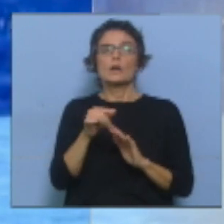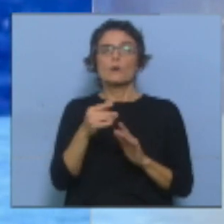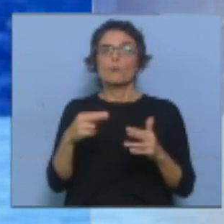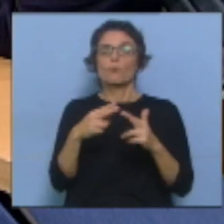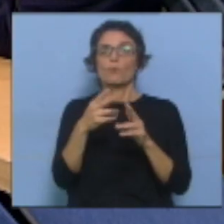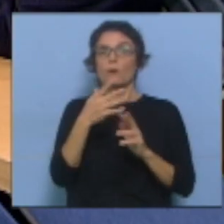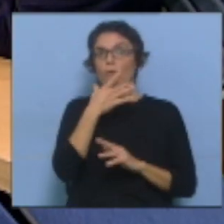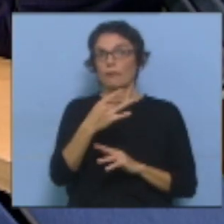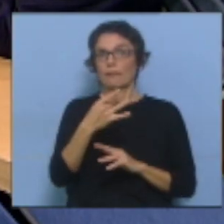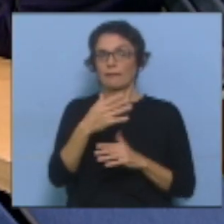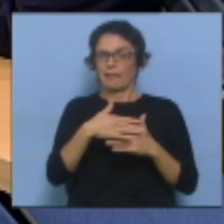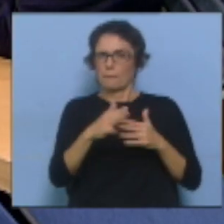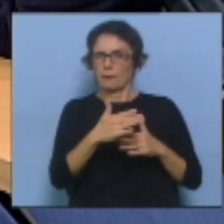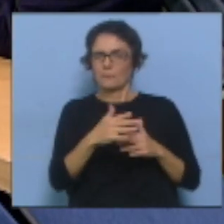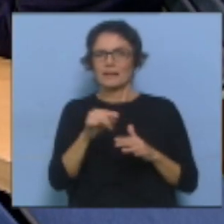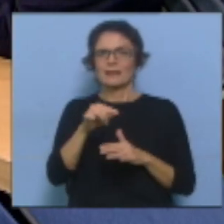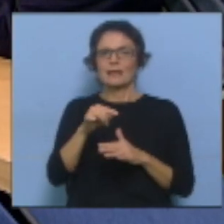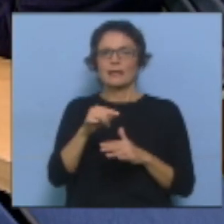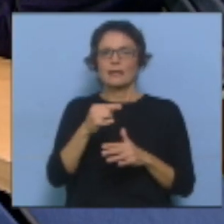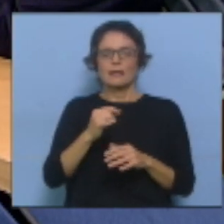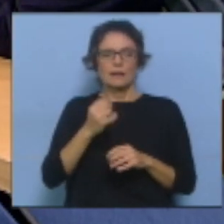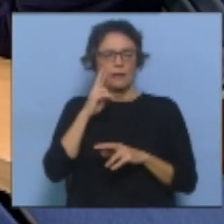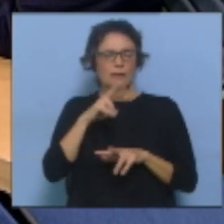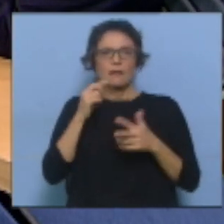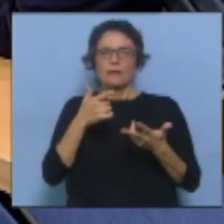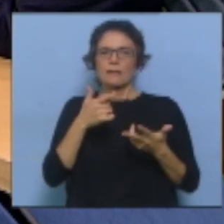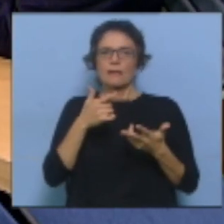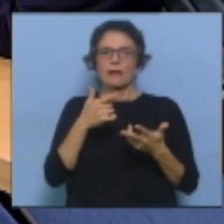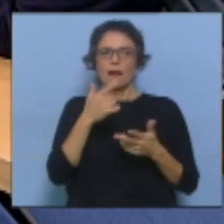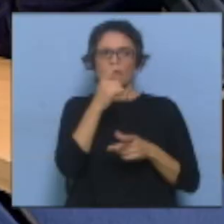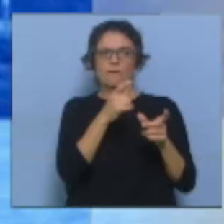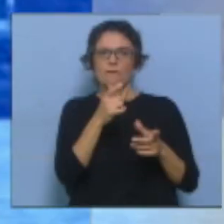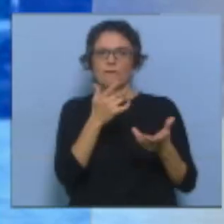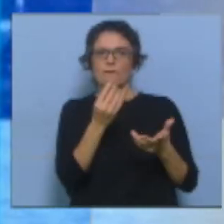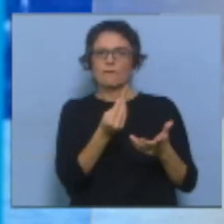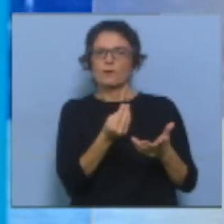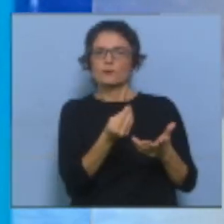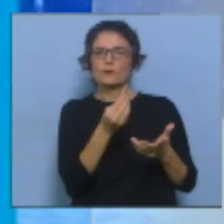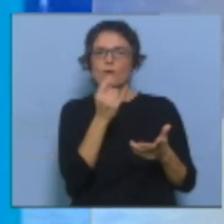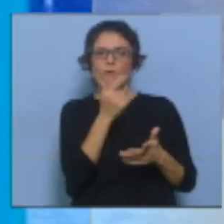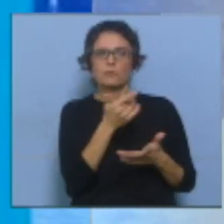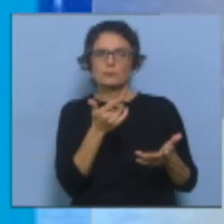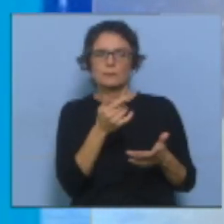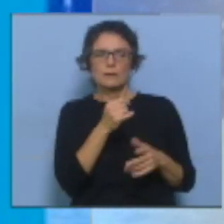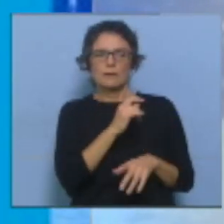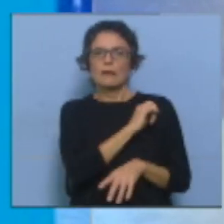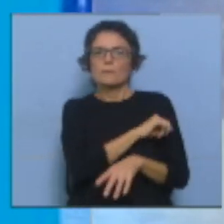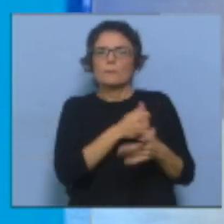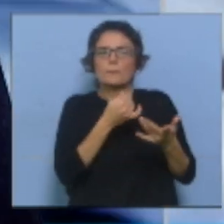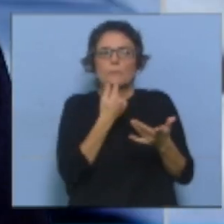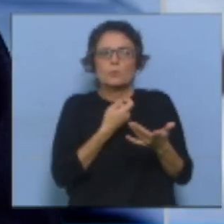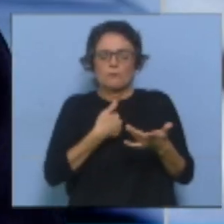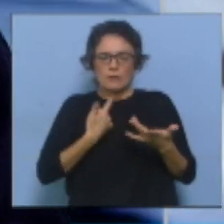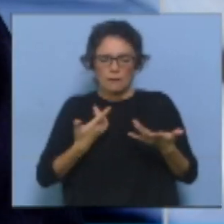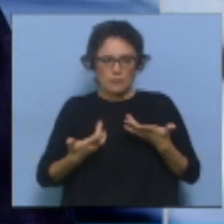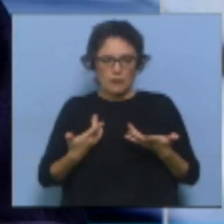esta altura exatamente, e foi muito importante porque descobri que havia mais rapazes que se perguntavam sobre isto e que de alguma forma divertida, com jogos, com futebol